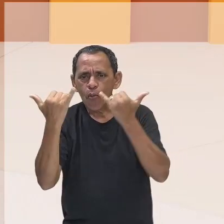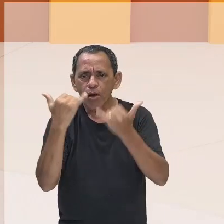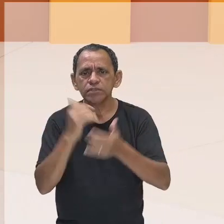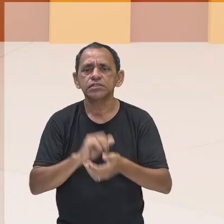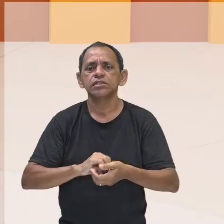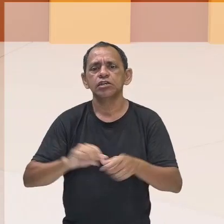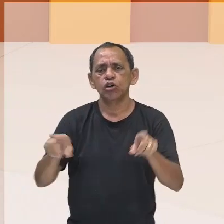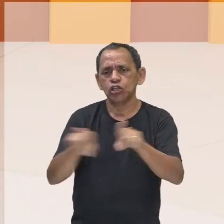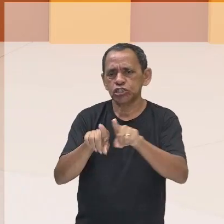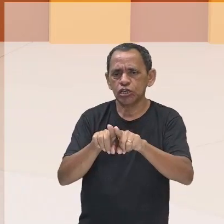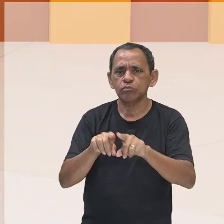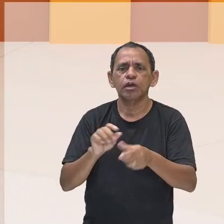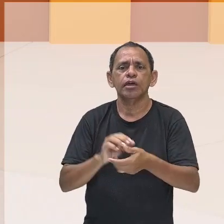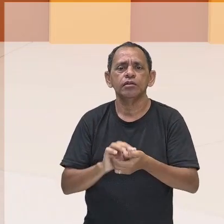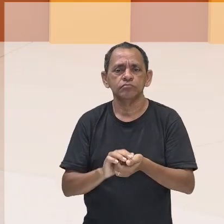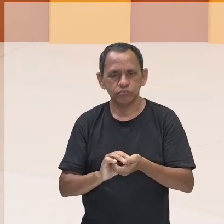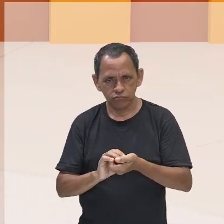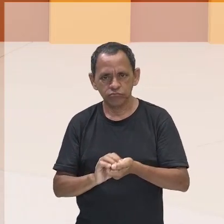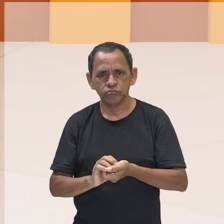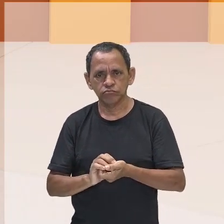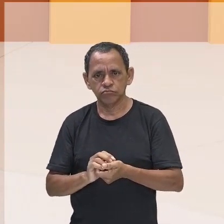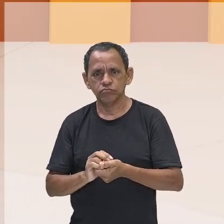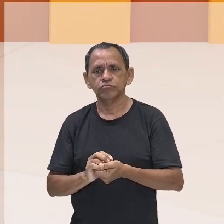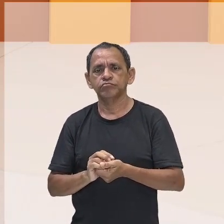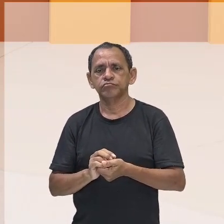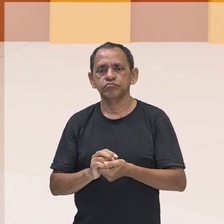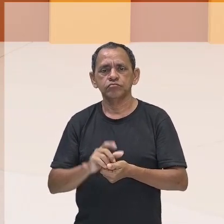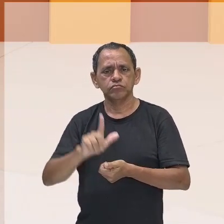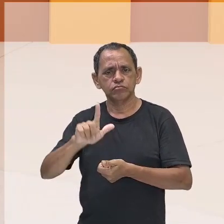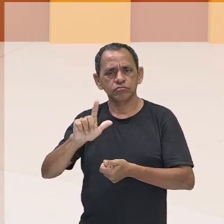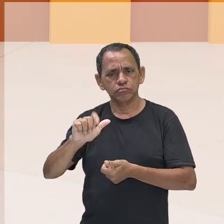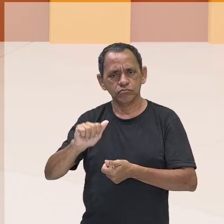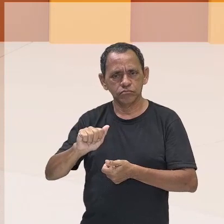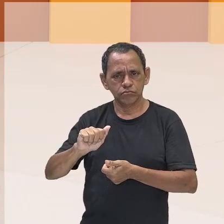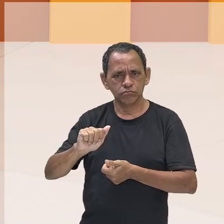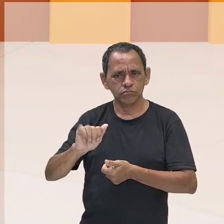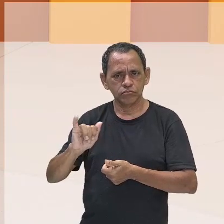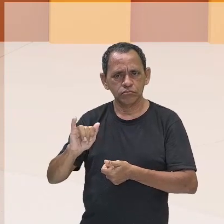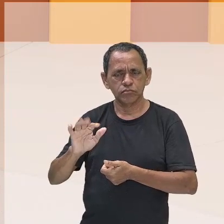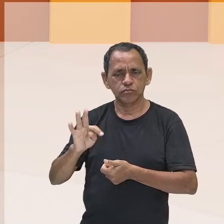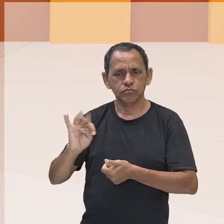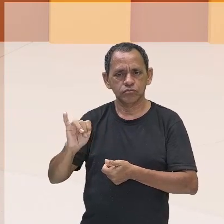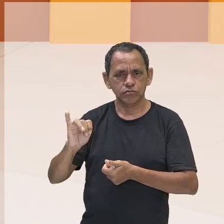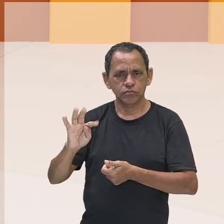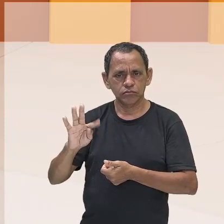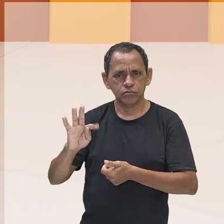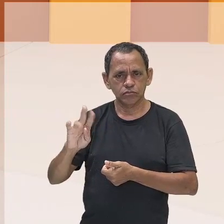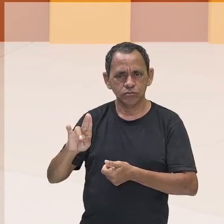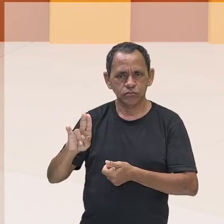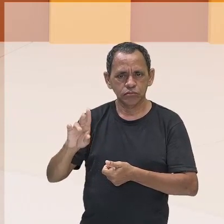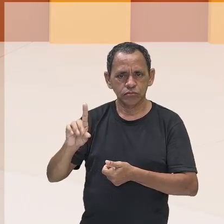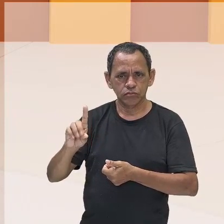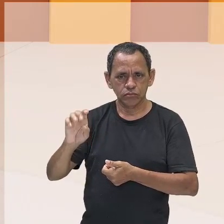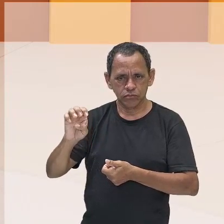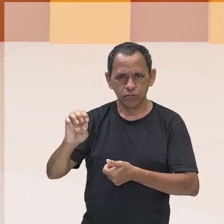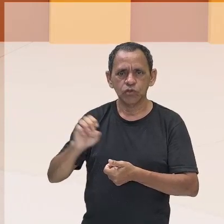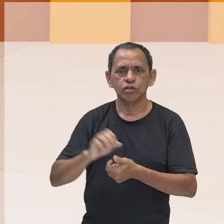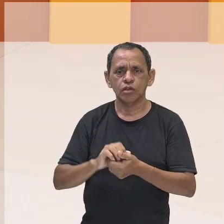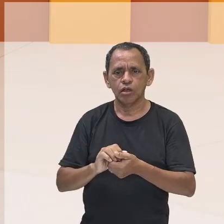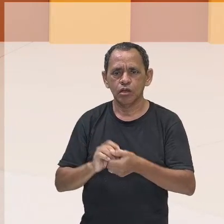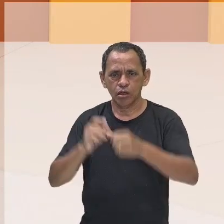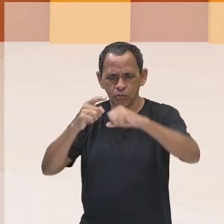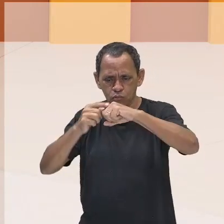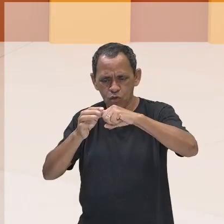informação de latitude, a outra informação de longitude. Além disso, ele me dá também altimetria. Nós temos mais um